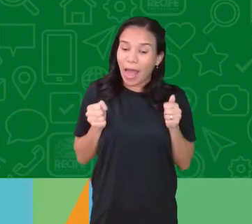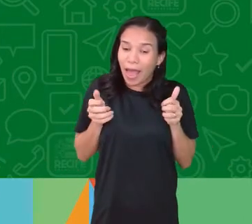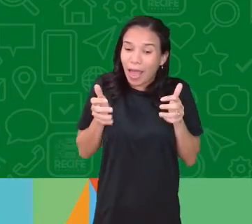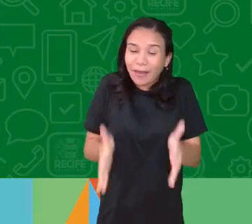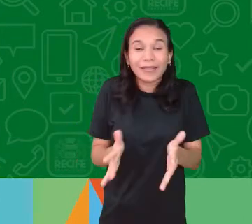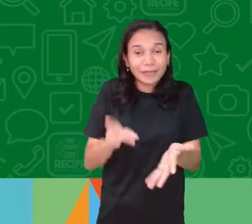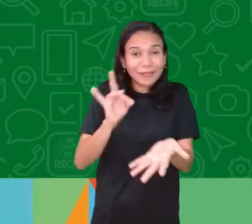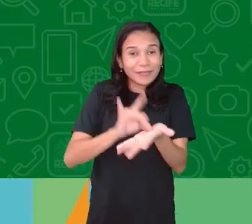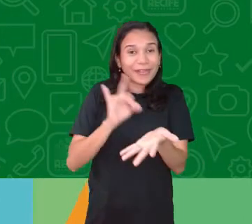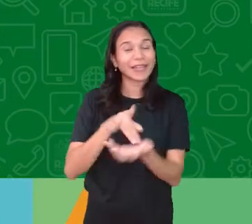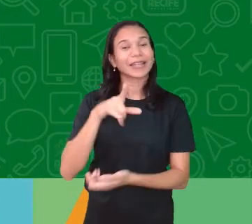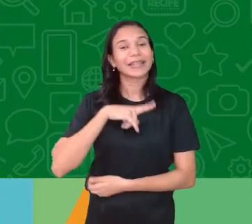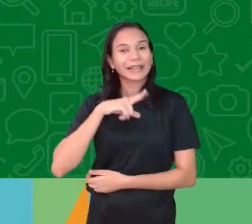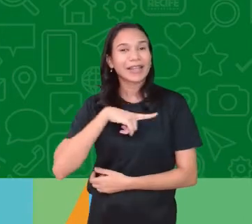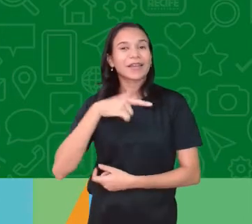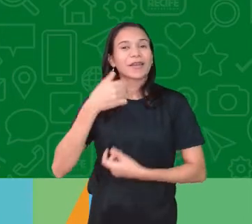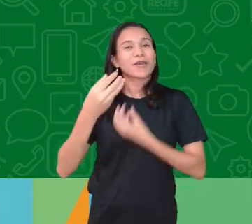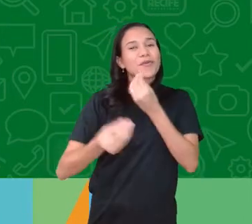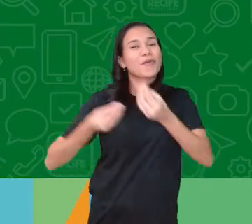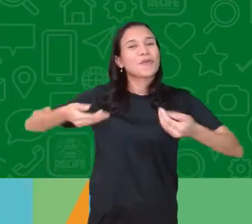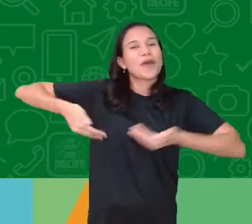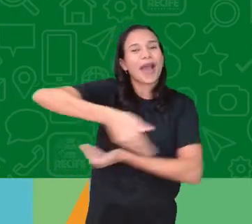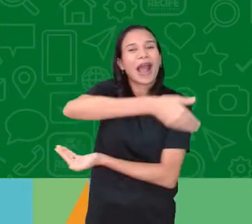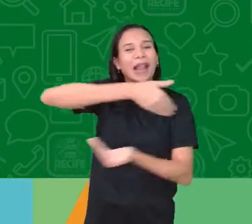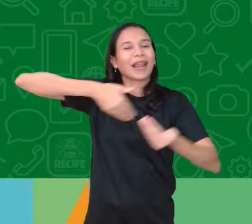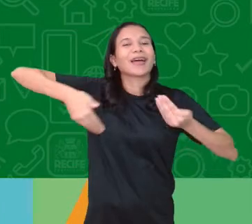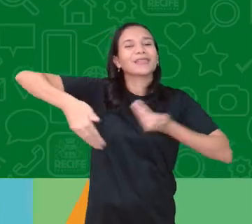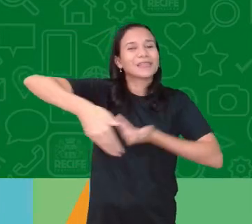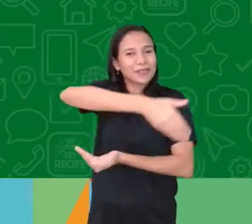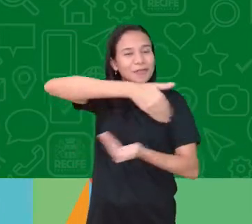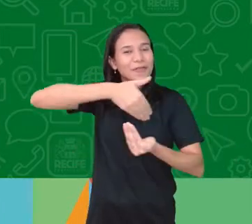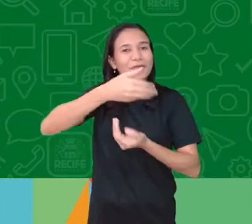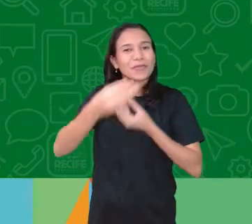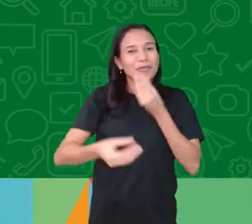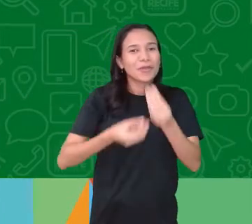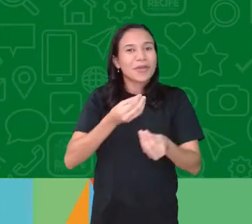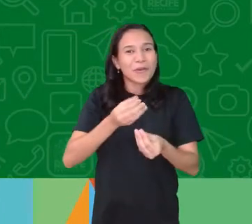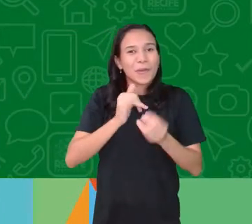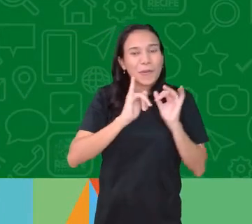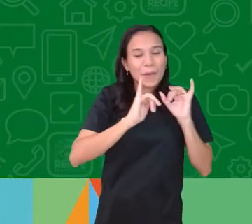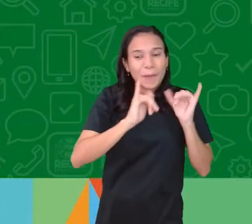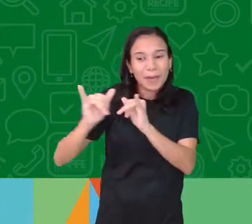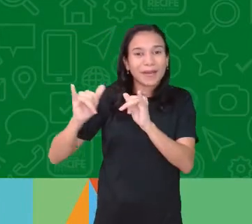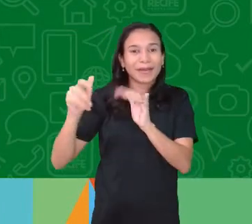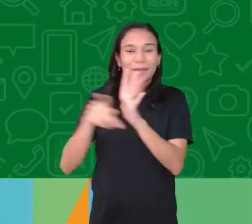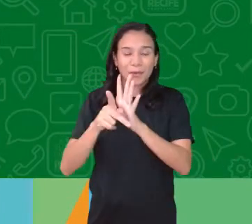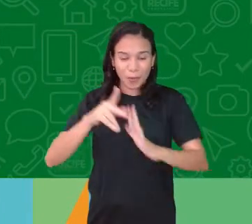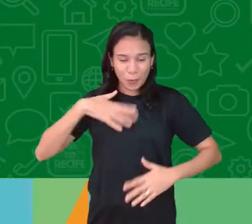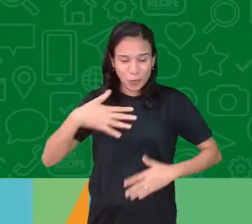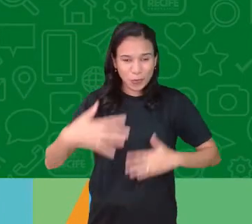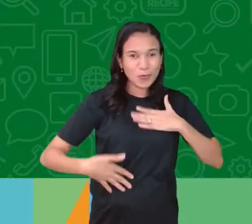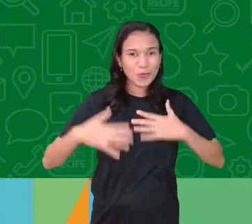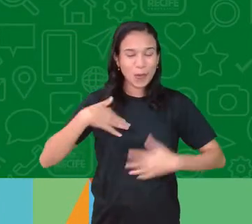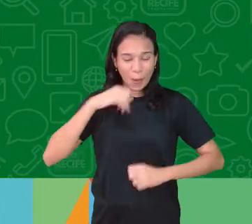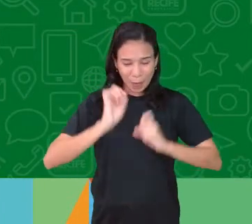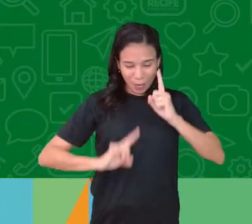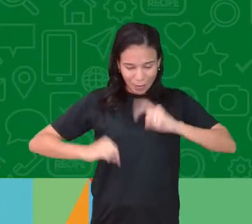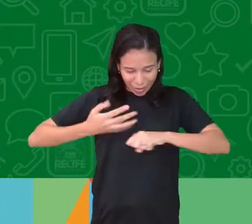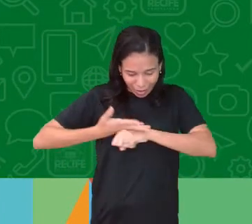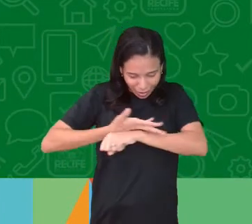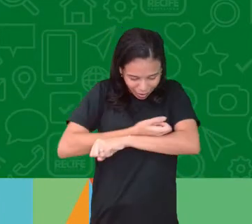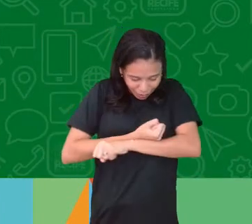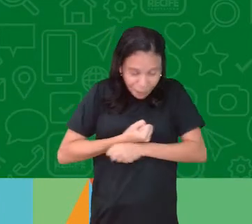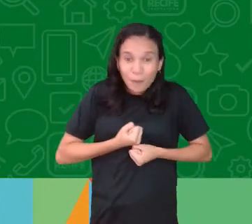Porque tem essa relação muito grande de contar histórias com o nosso corpo, né? De expressar nossas emoções com o